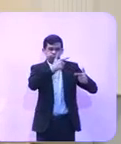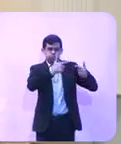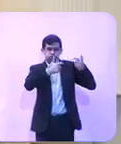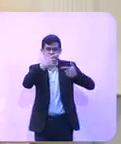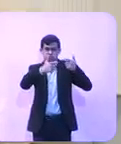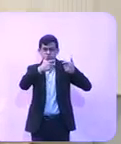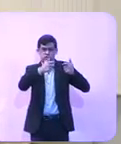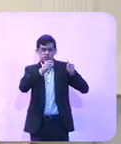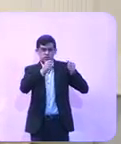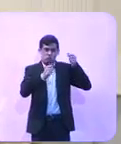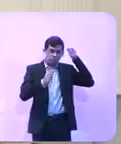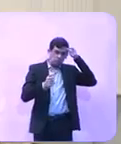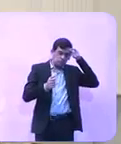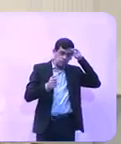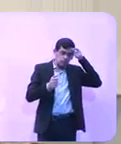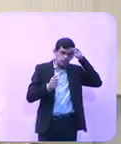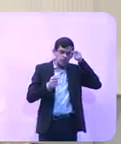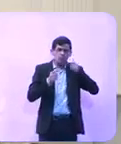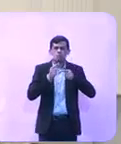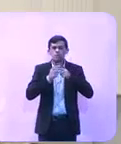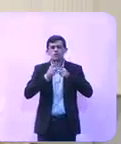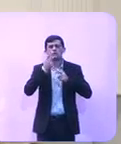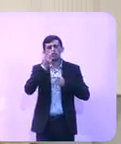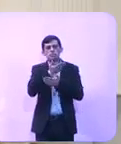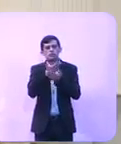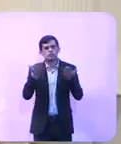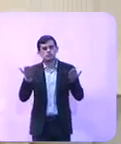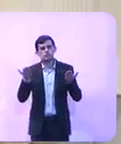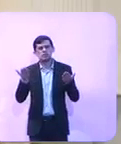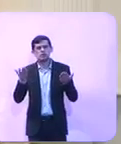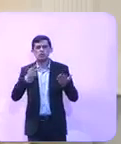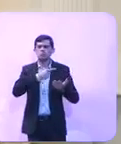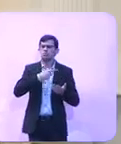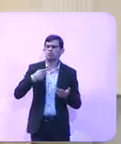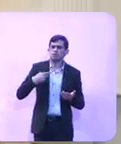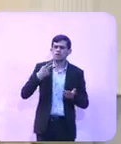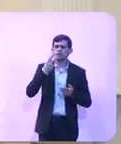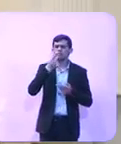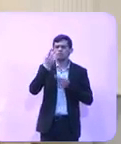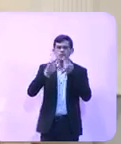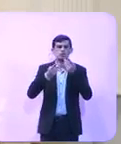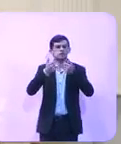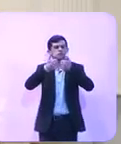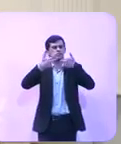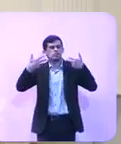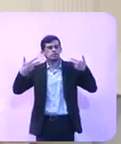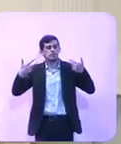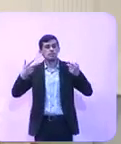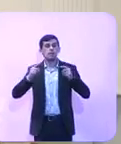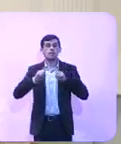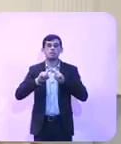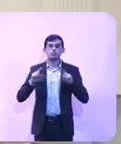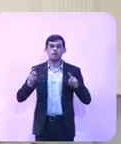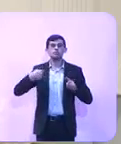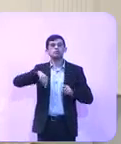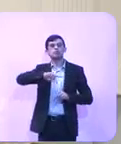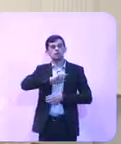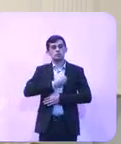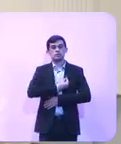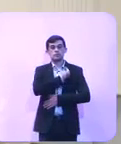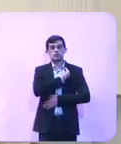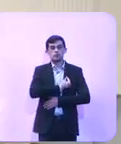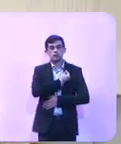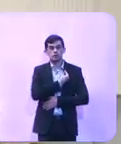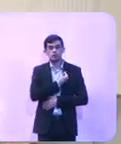inimigo. Por que eu estou falando sobre isso? Pastor, por que o senhor está falando sobre essas coisas? Pois nós vivemos num